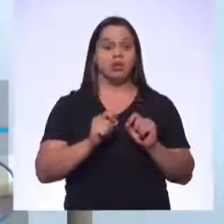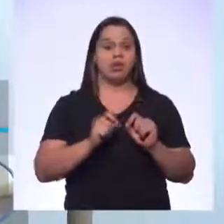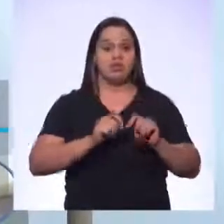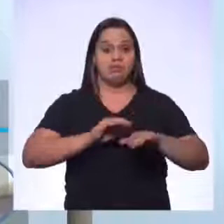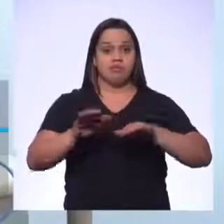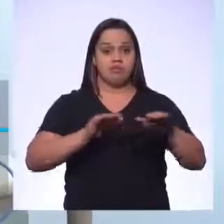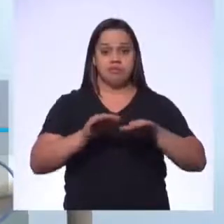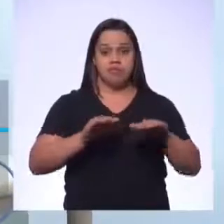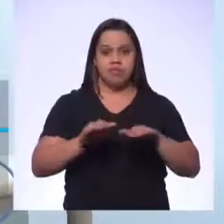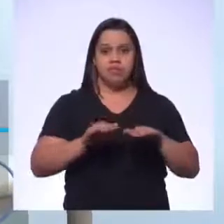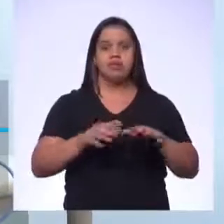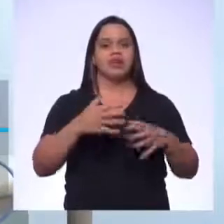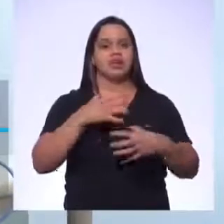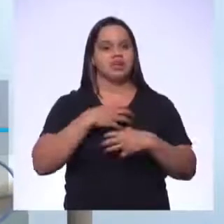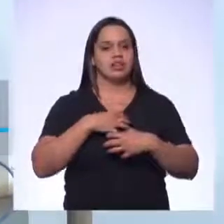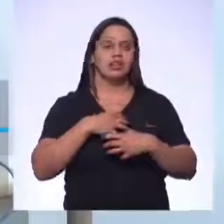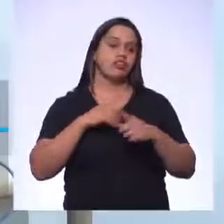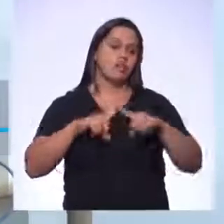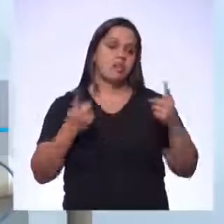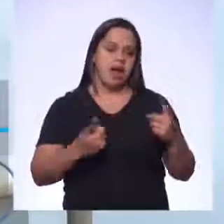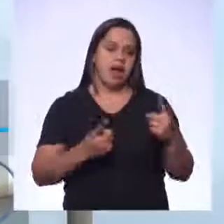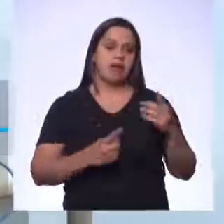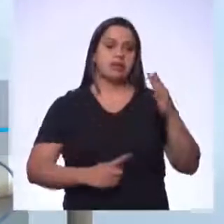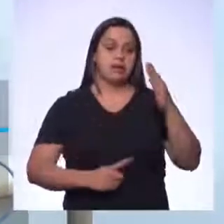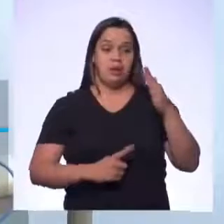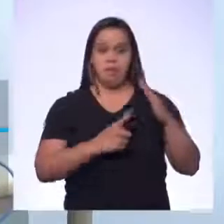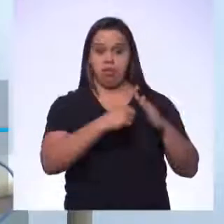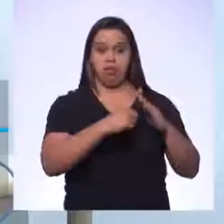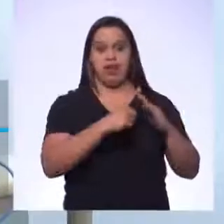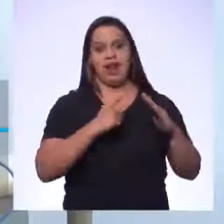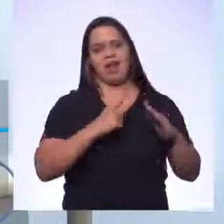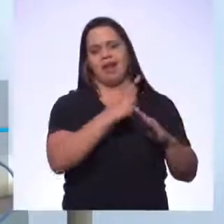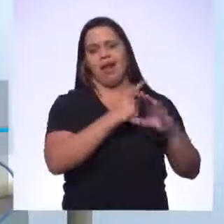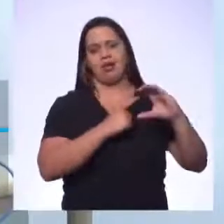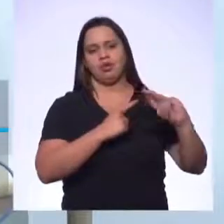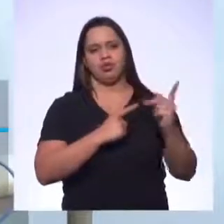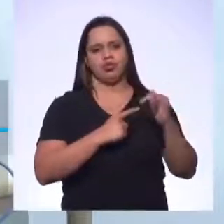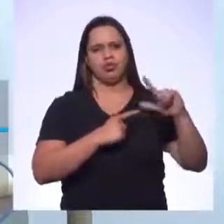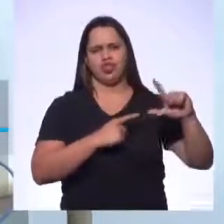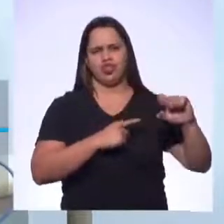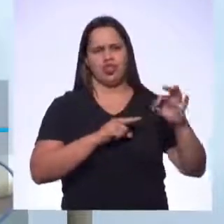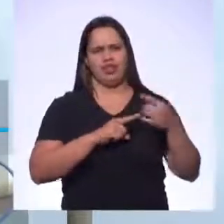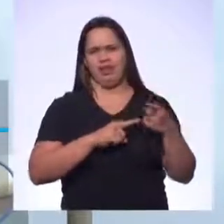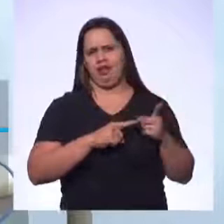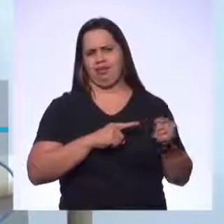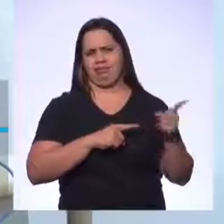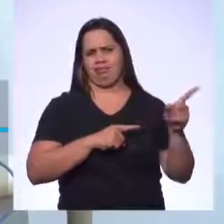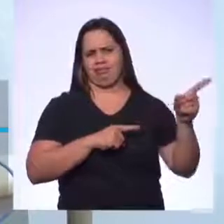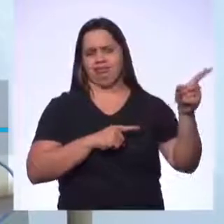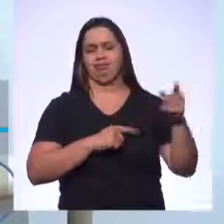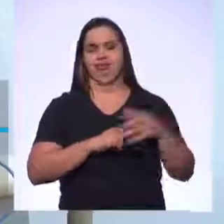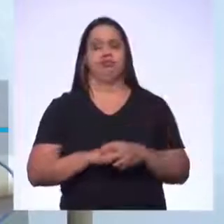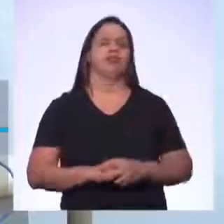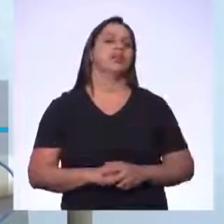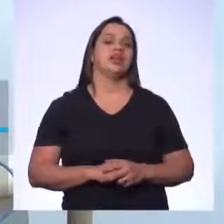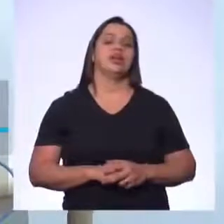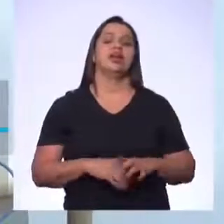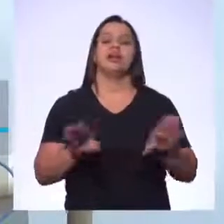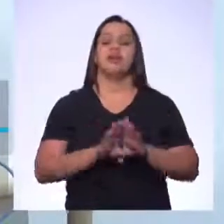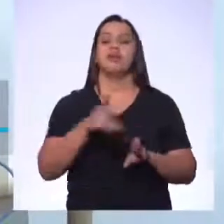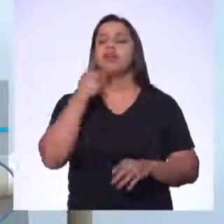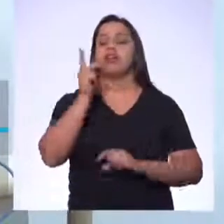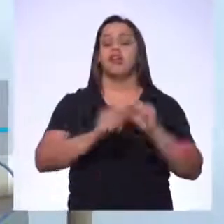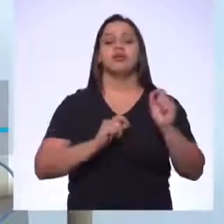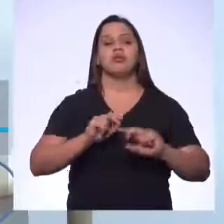mesmo sendo, né, no Chile, que está a milhares de quilômetros de distância. Né? Isso é interessante. Mas falando sobre isso e falando sobre aquela